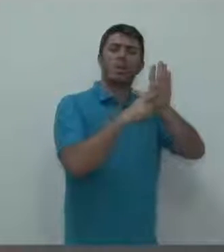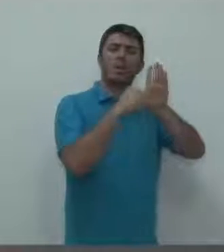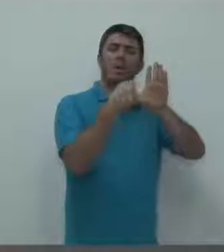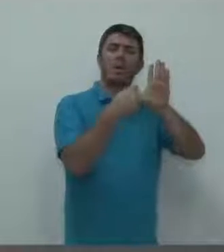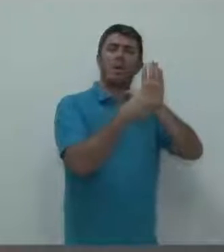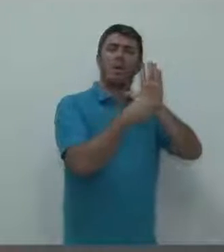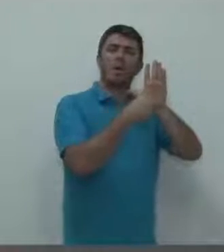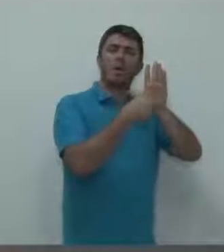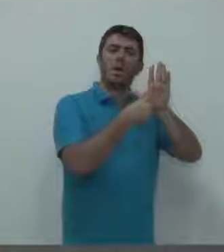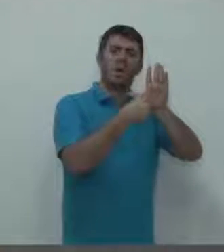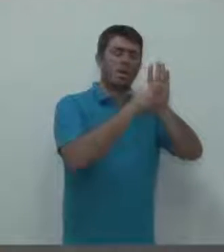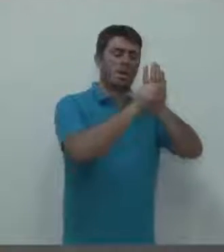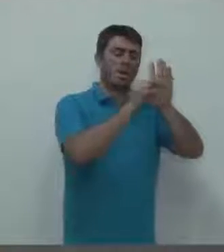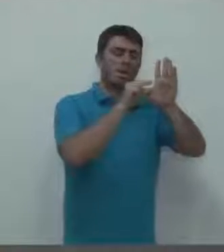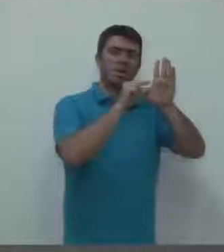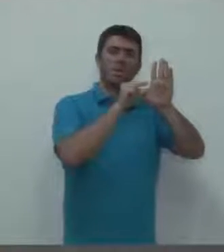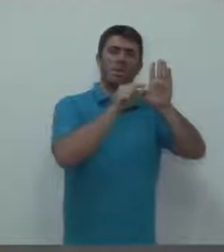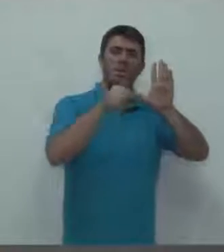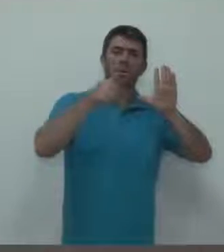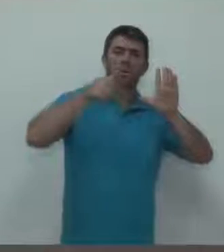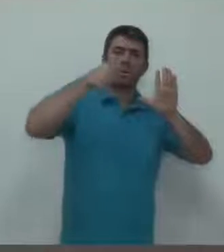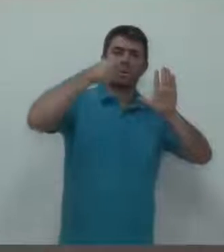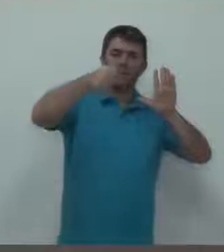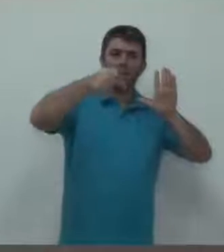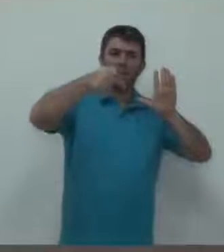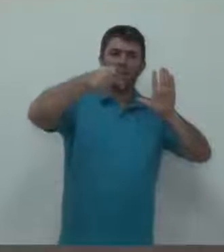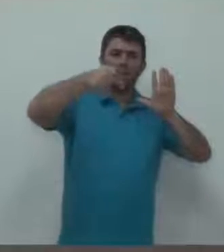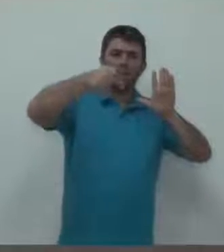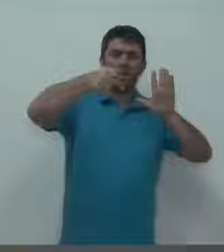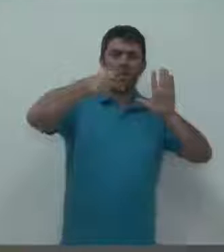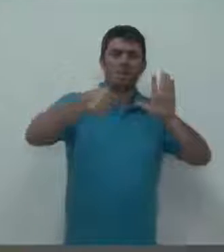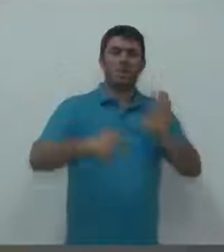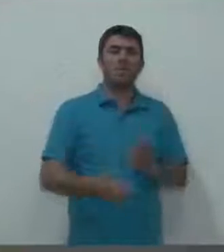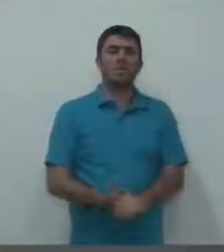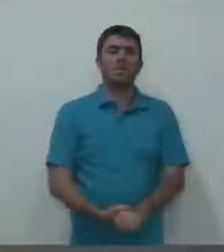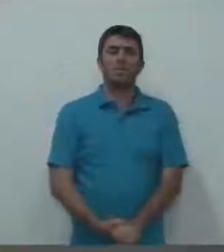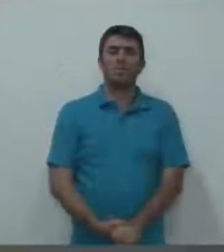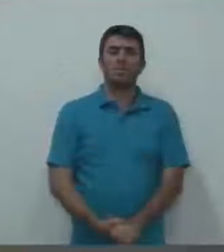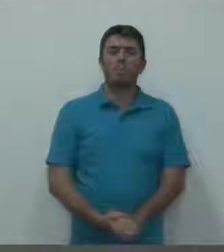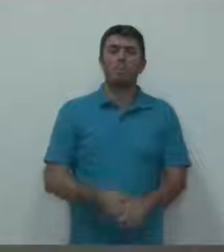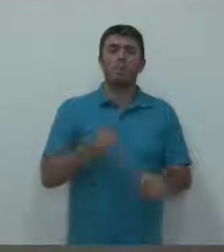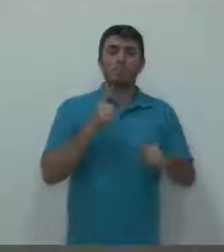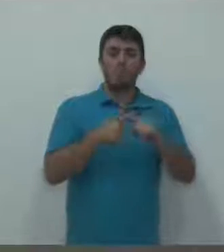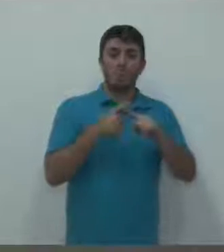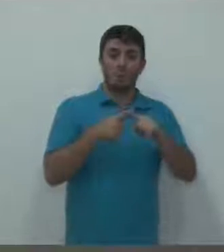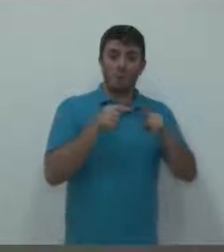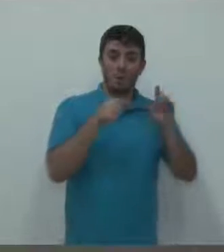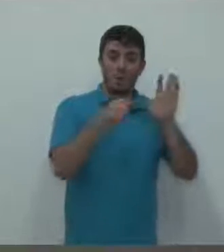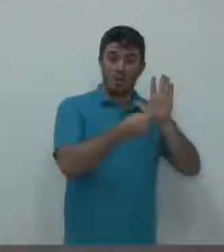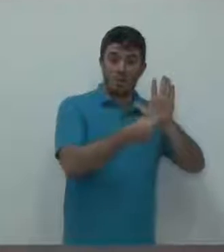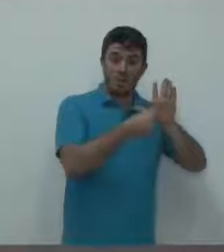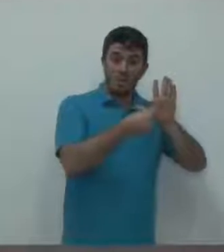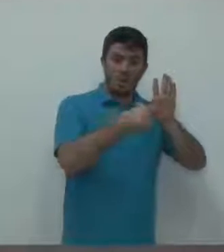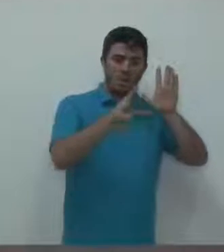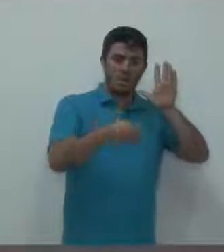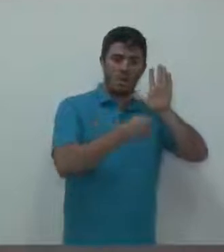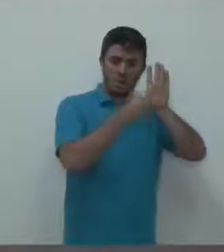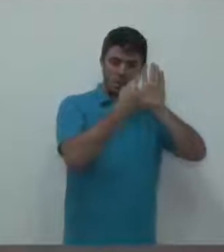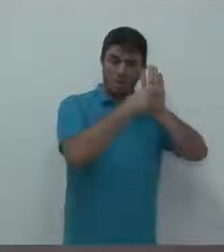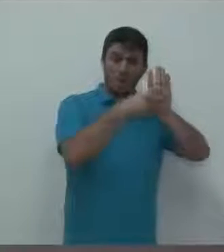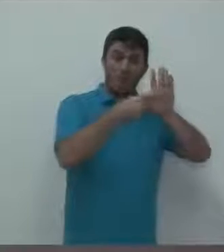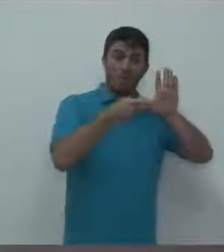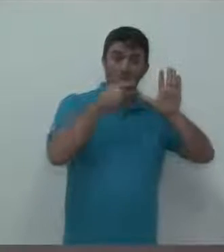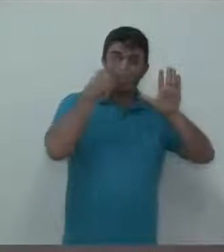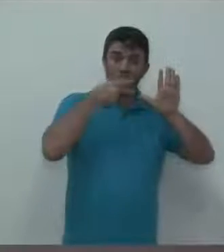e a linha F? Porque ele diz ali o seguinte: alargamento da Rua Franco